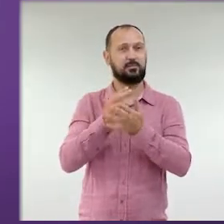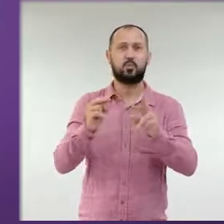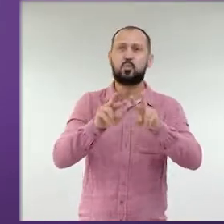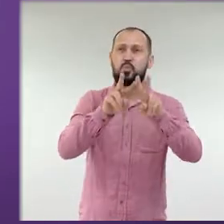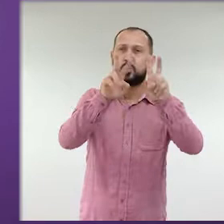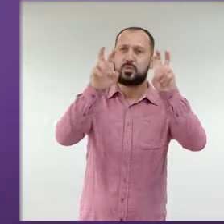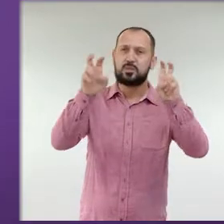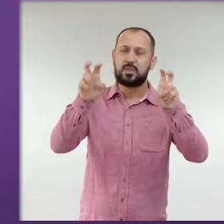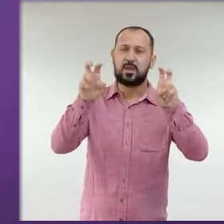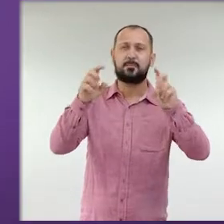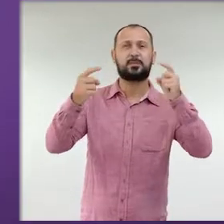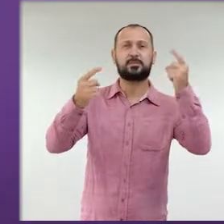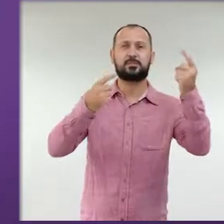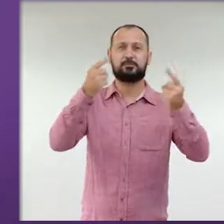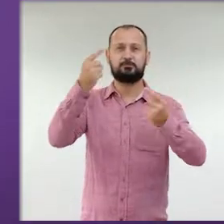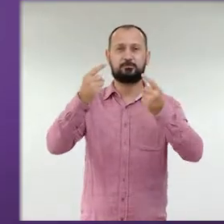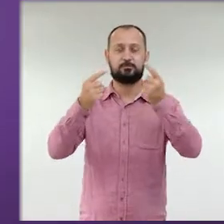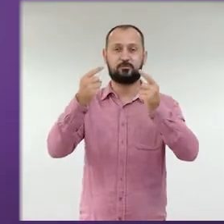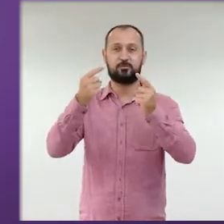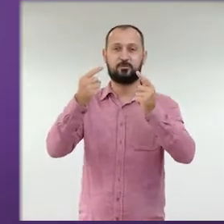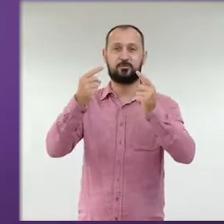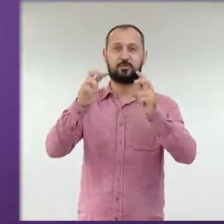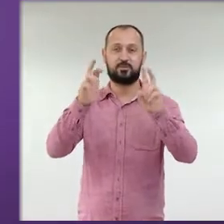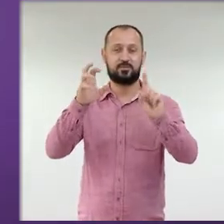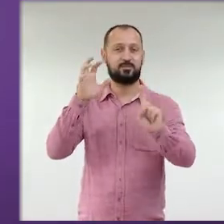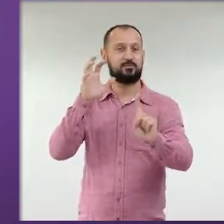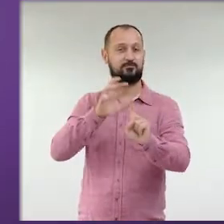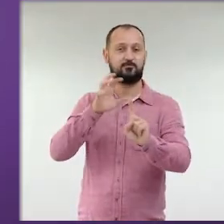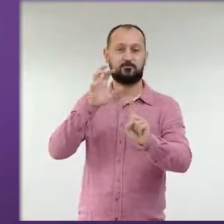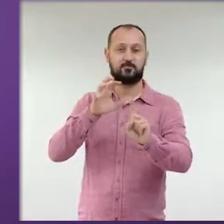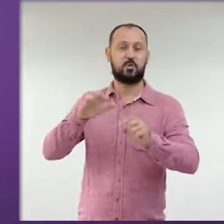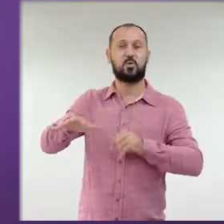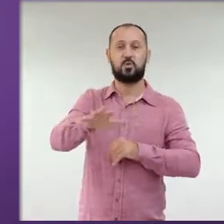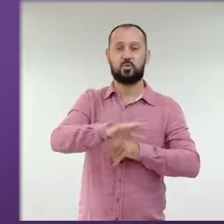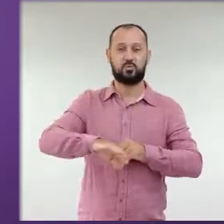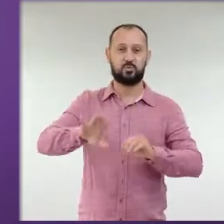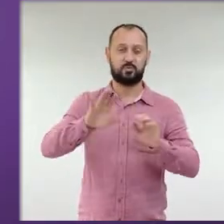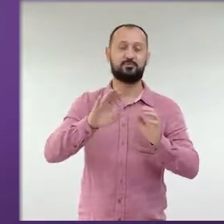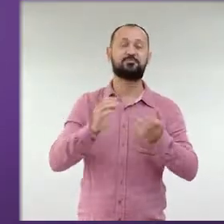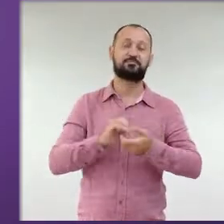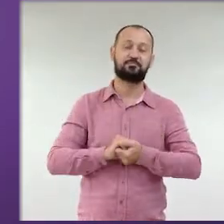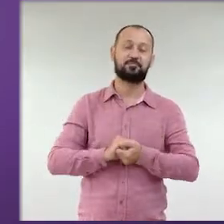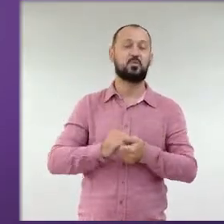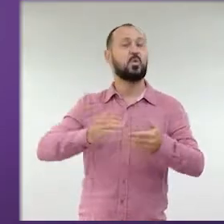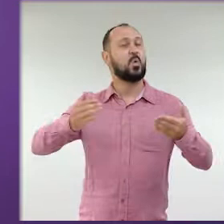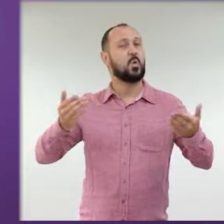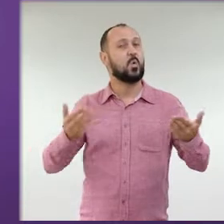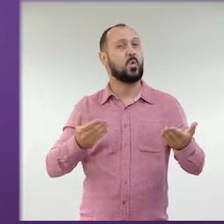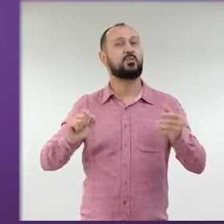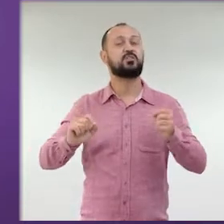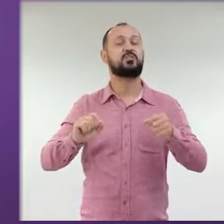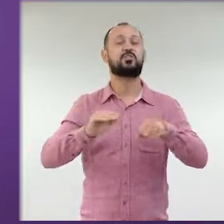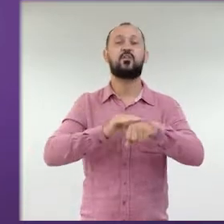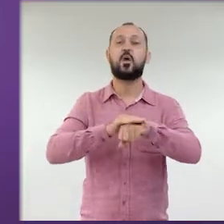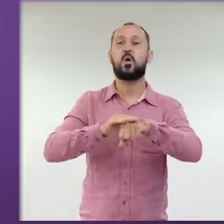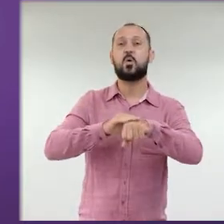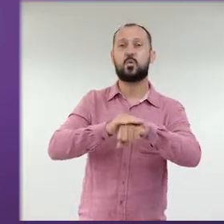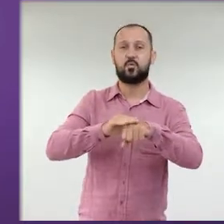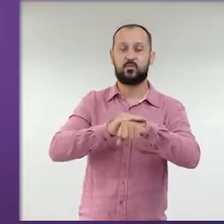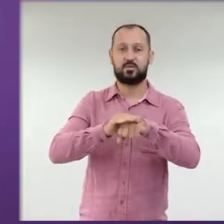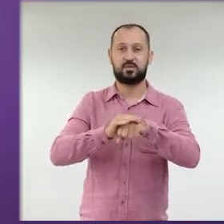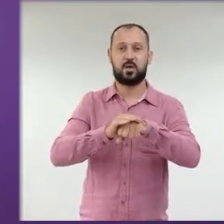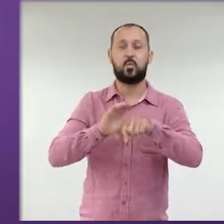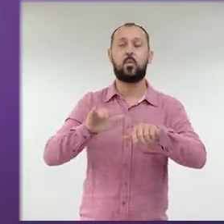sempre debatendo temas que afetam diretamente a vida do nosso público-alvo. E nessa edição nós vamos falar